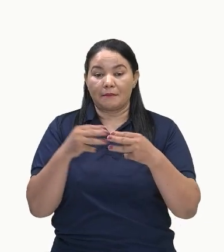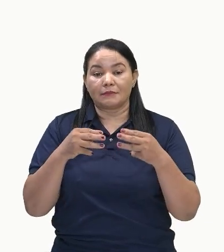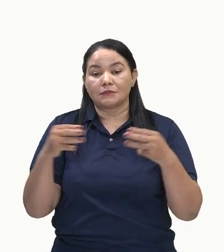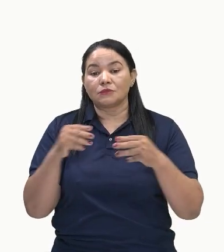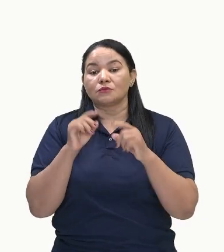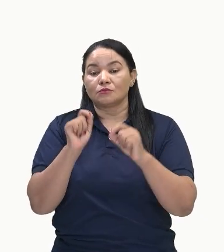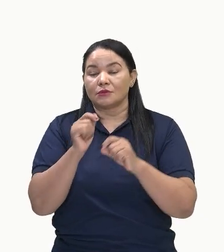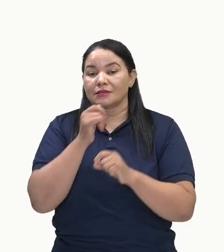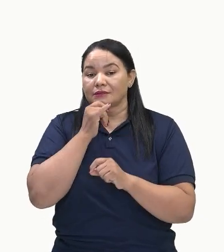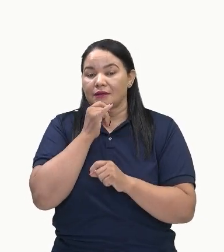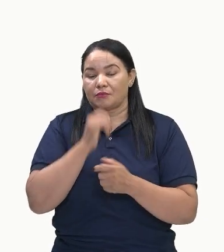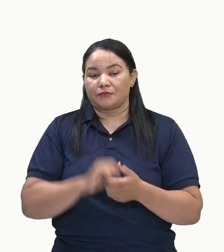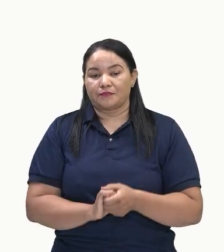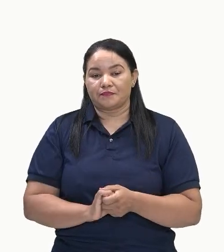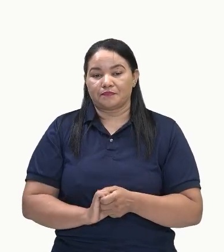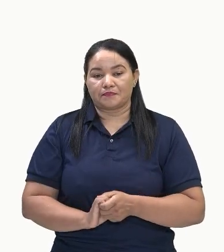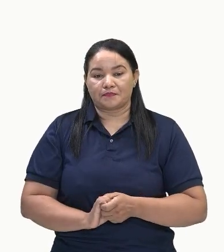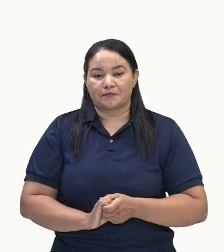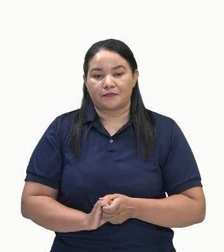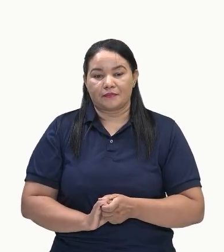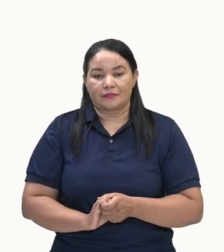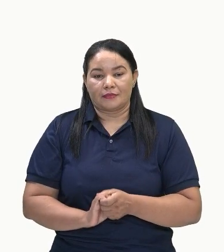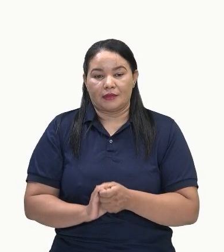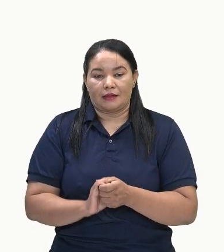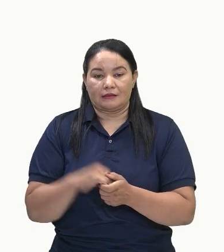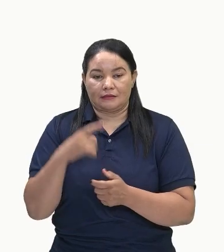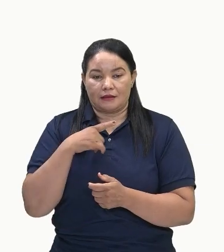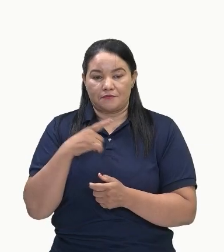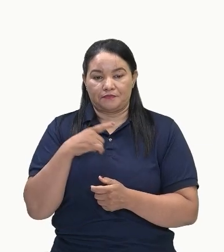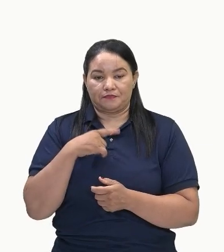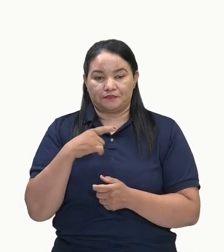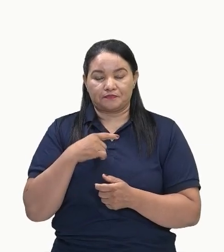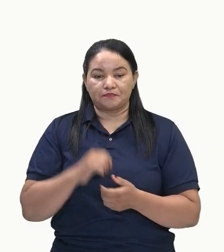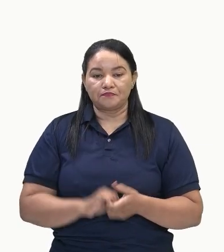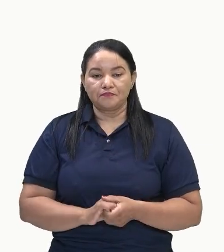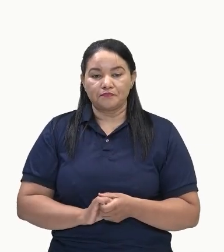Olha só os exemplos que eu vou mostrar. Nós temos, então,